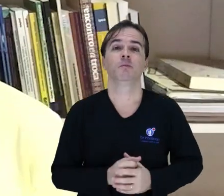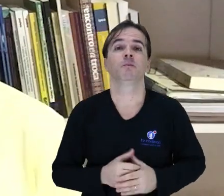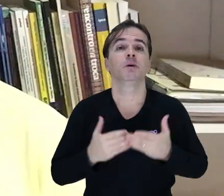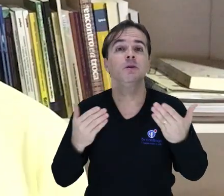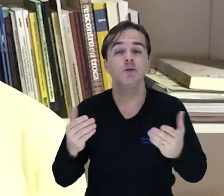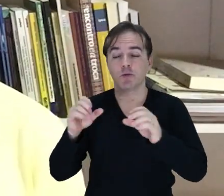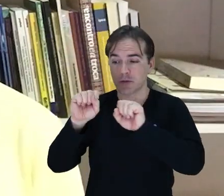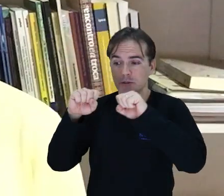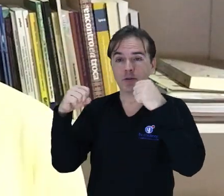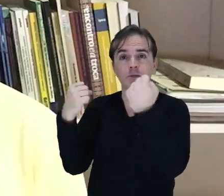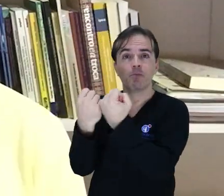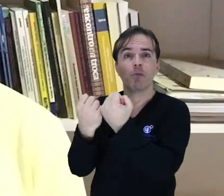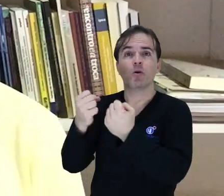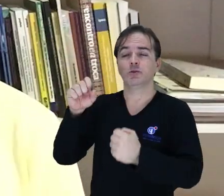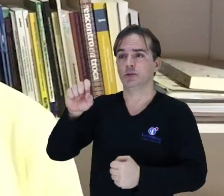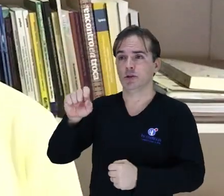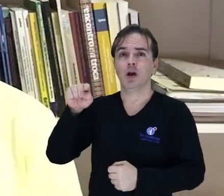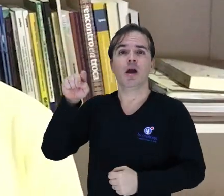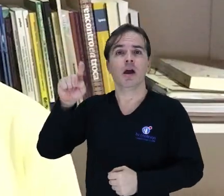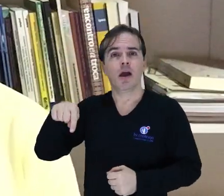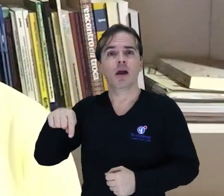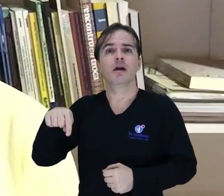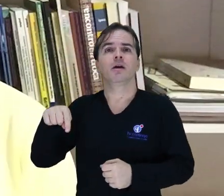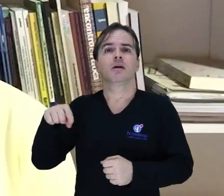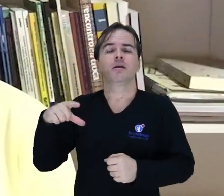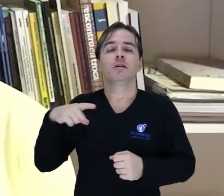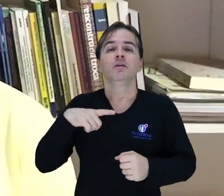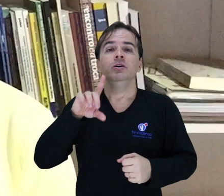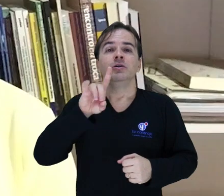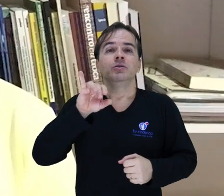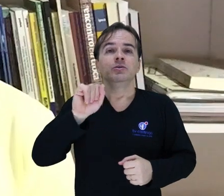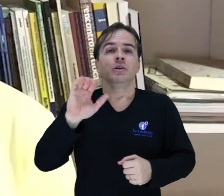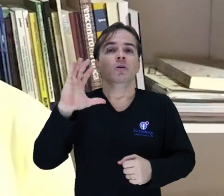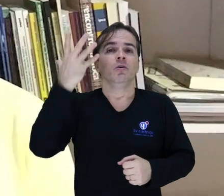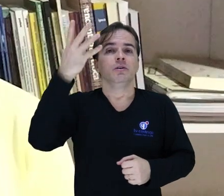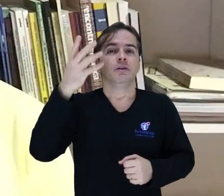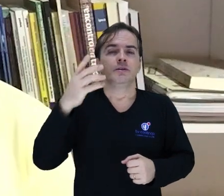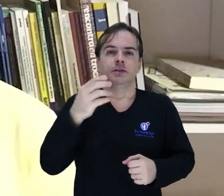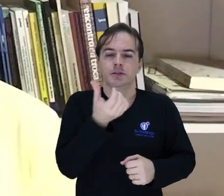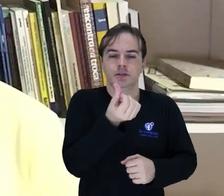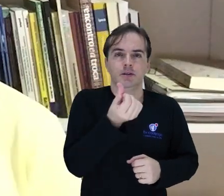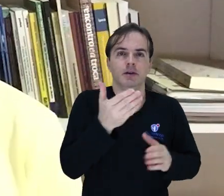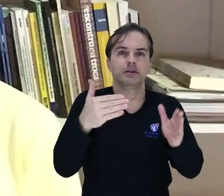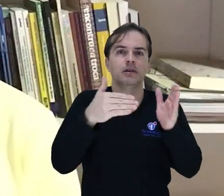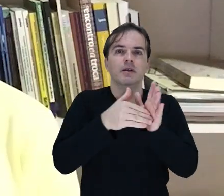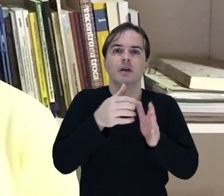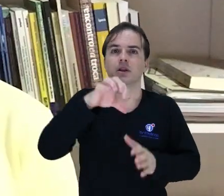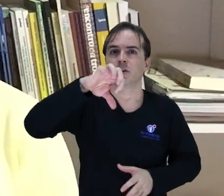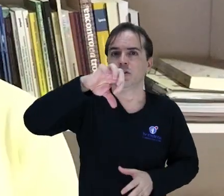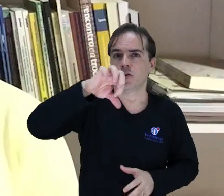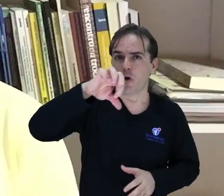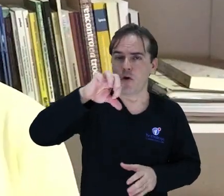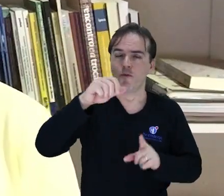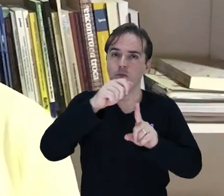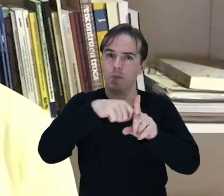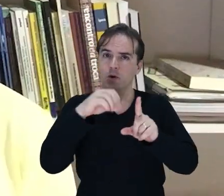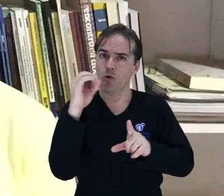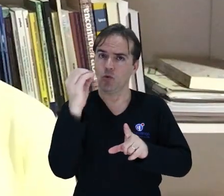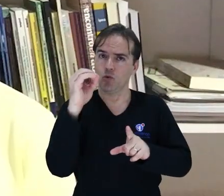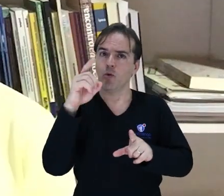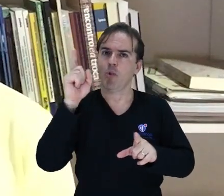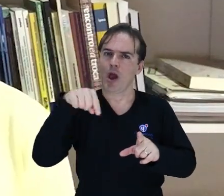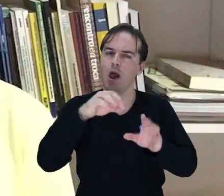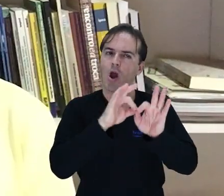Esse simpósio, o SINJUV, acontecerá entre 6 e 9 de outubro. Ele será online